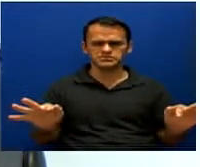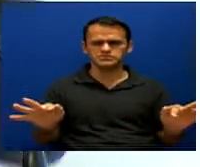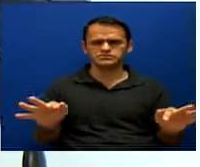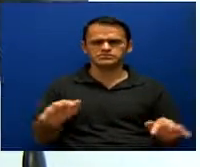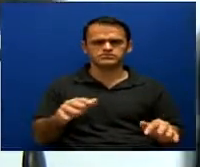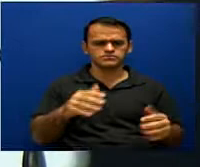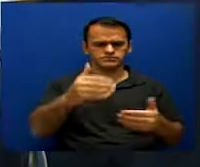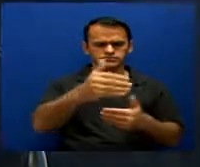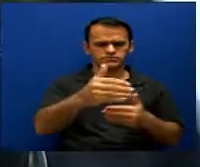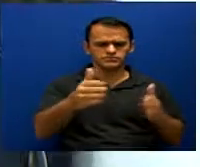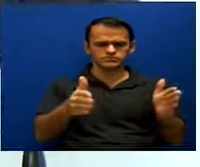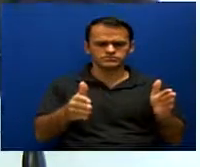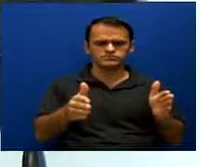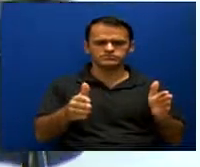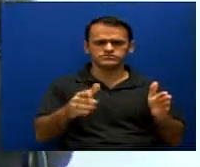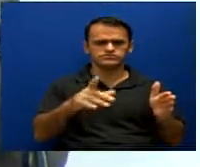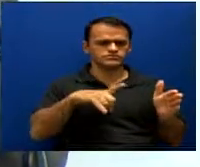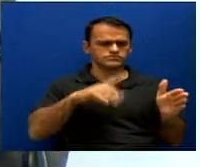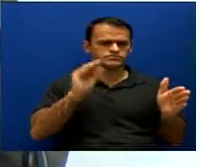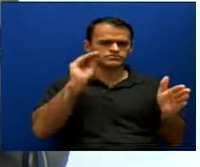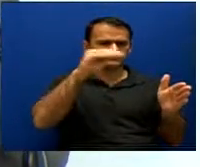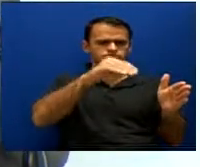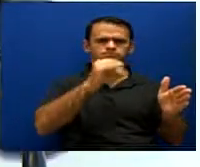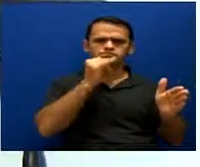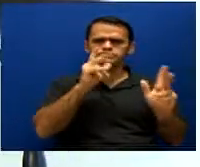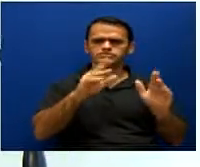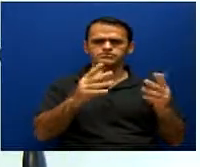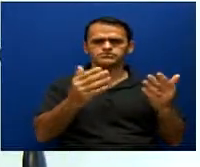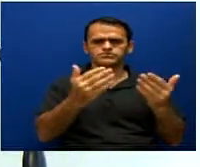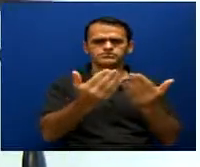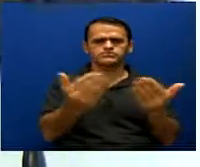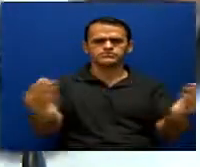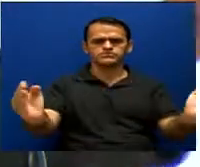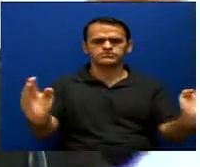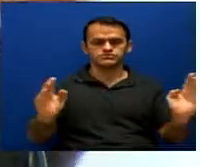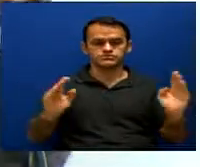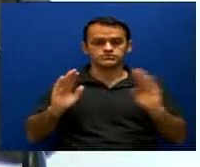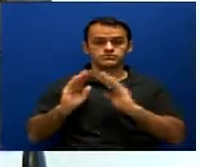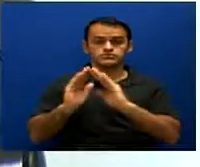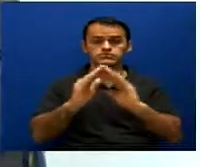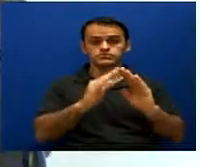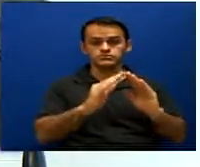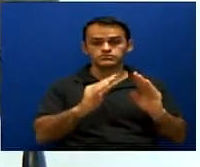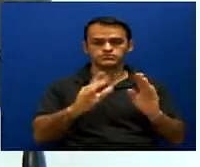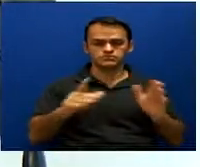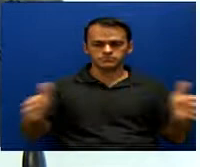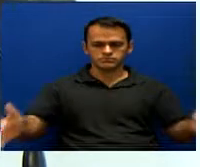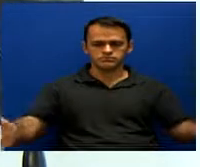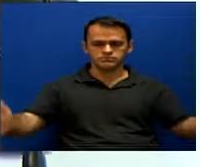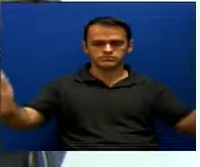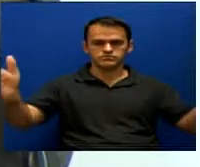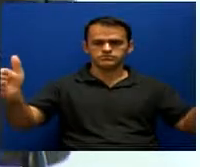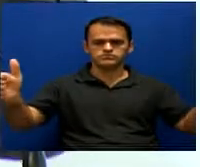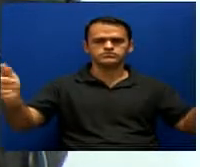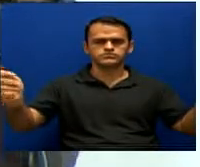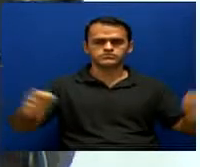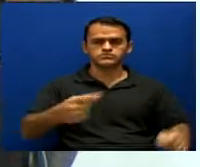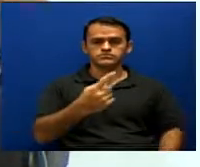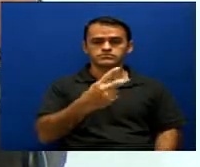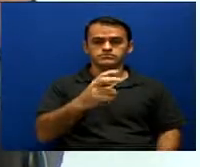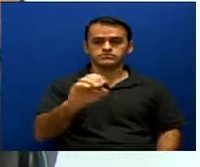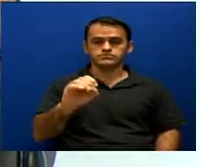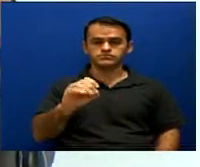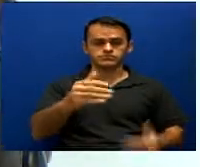isso? É o mesmo que existe nos condomínios, aquele módulo que pode ter até 150